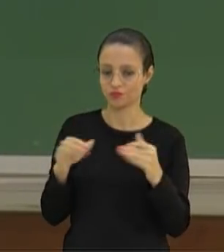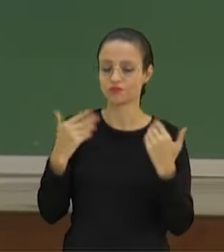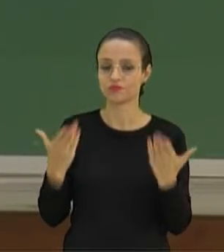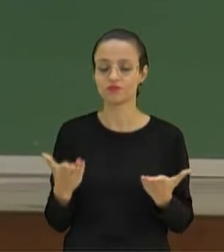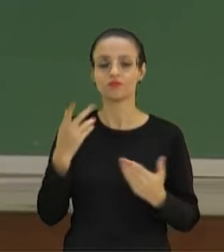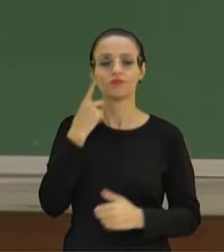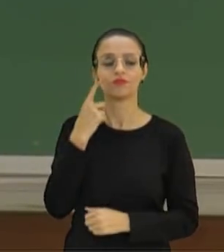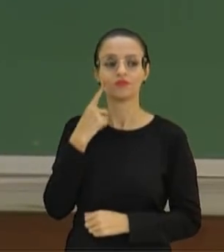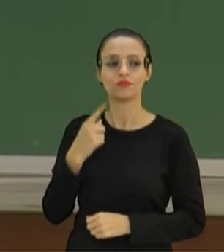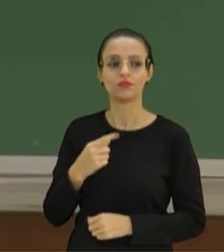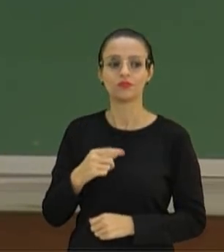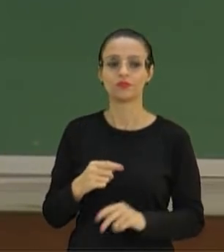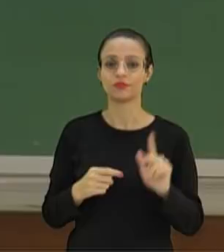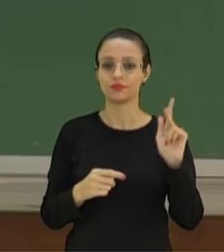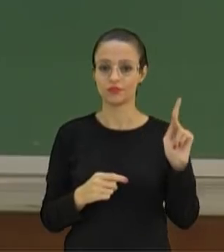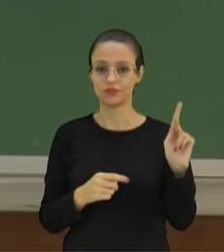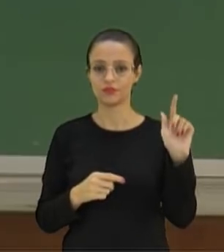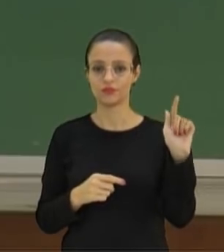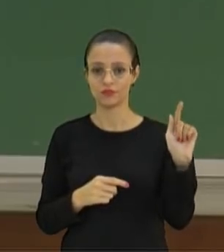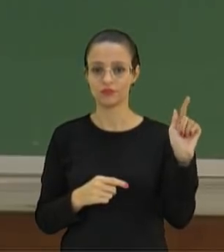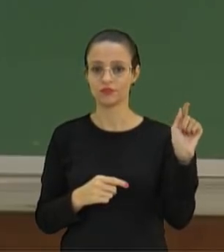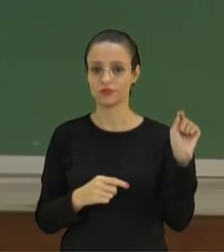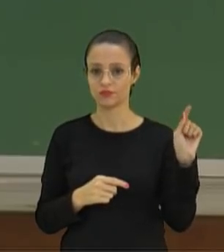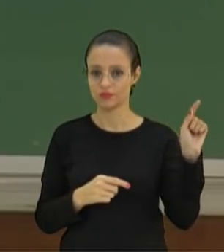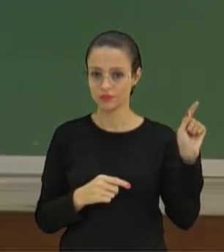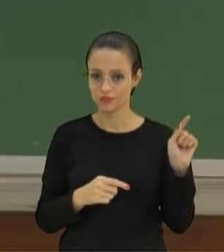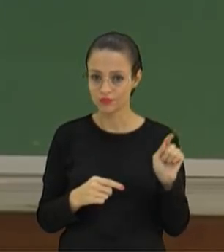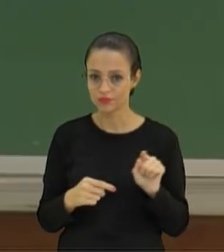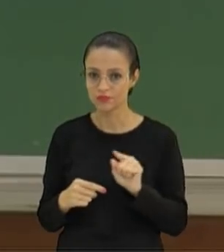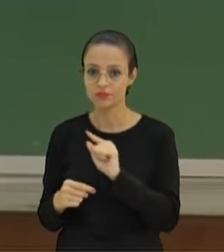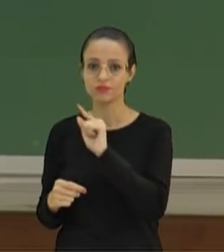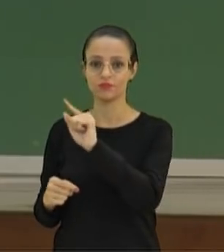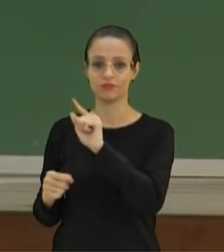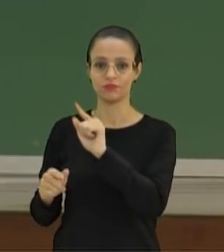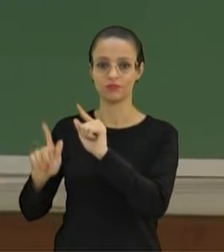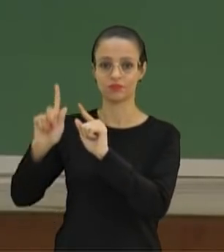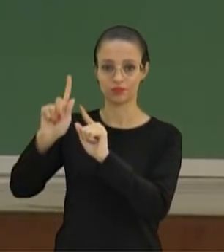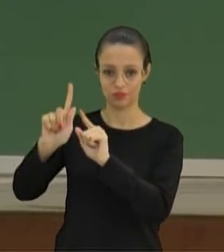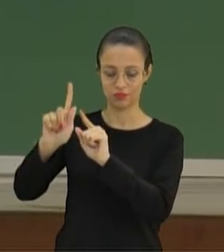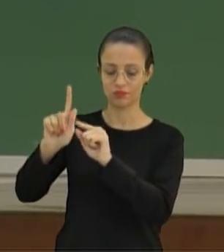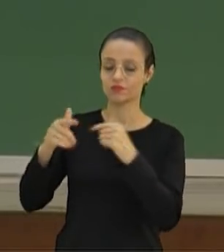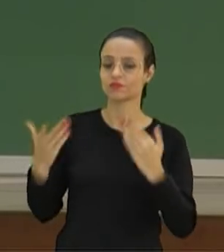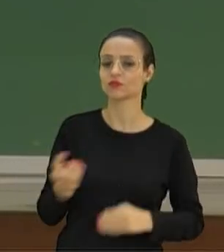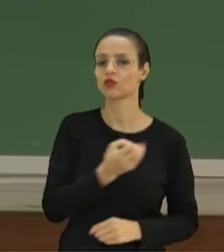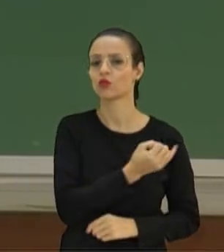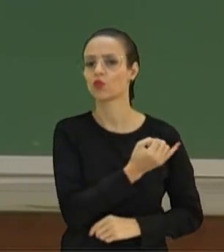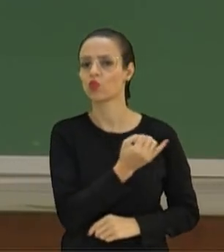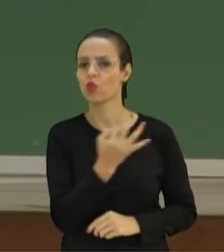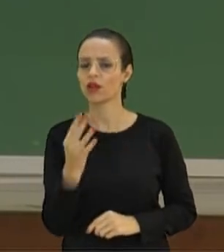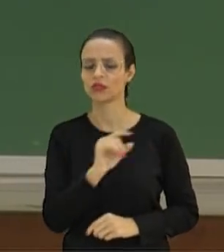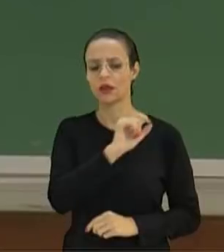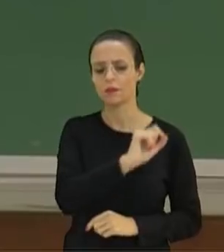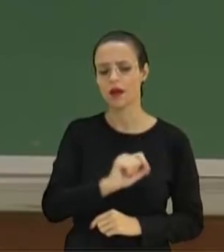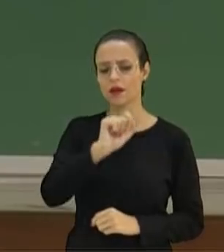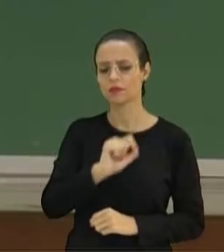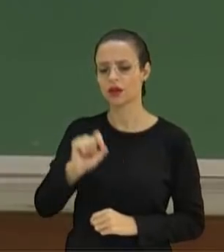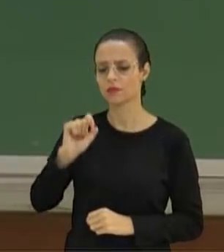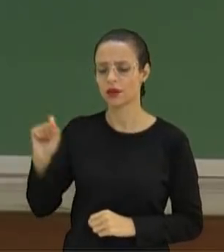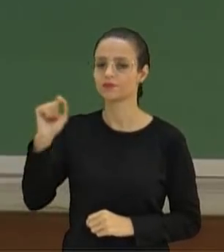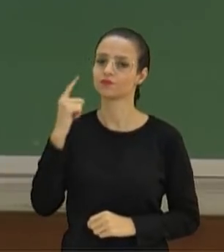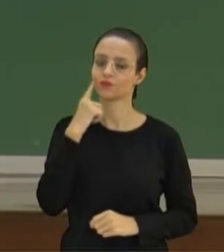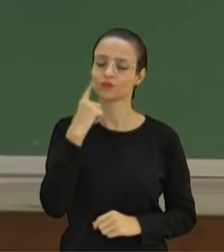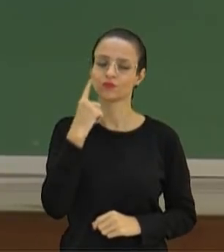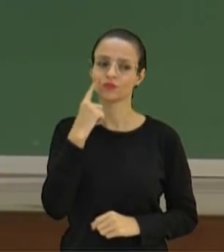Eu estou aqui no quilo e tenho que ir lá para o grama. Quantas casinhas eu estou andando? Ó,